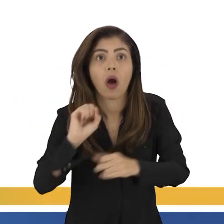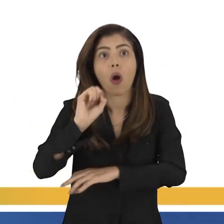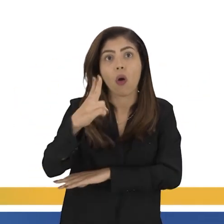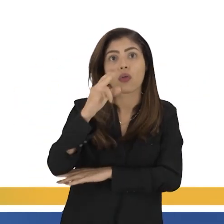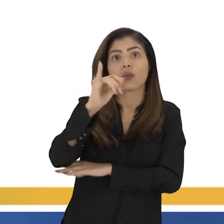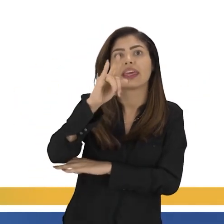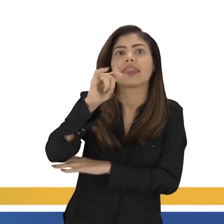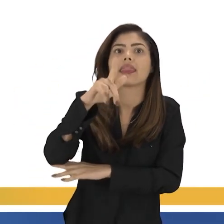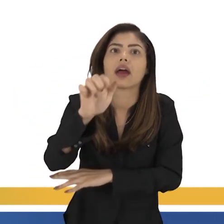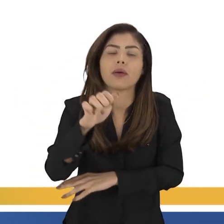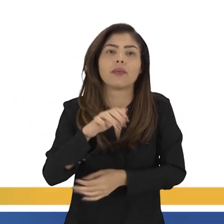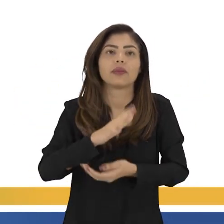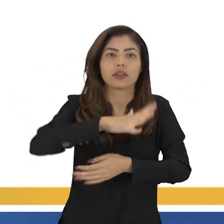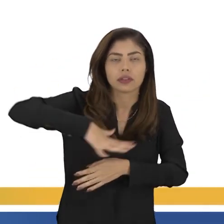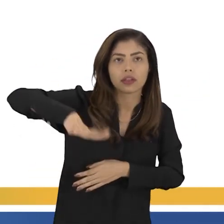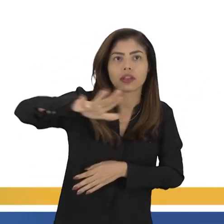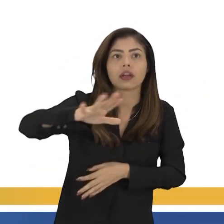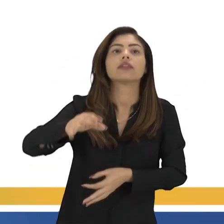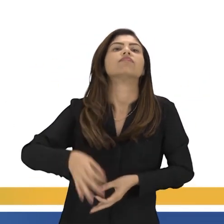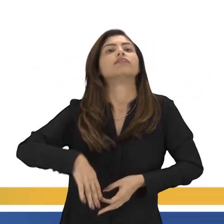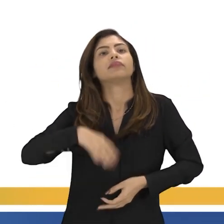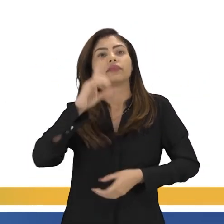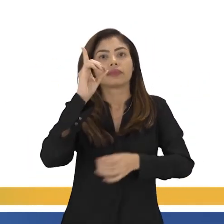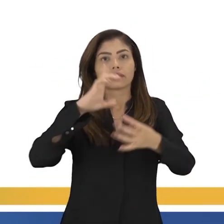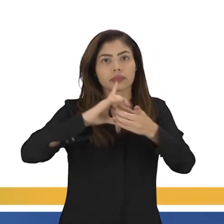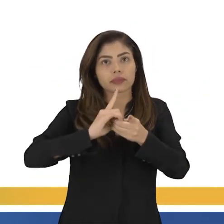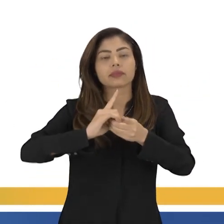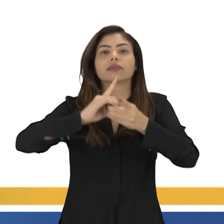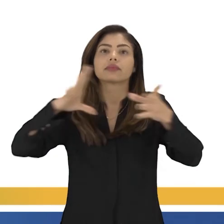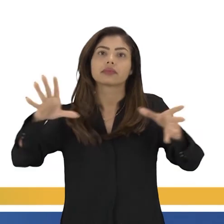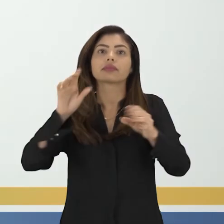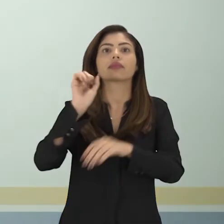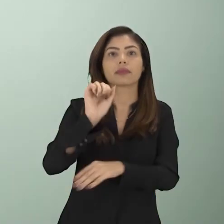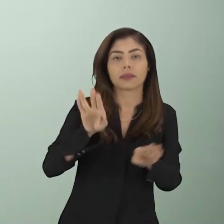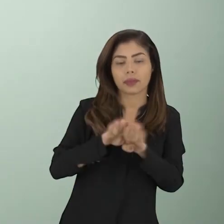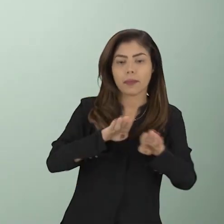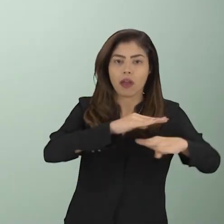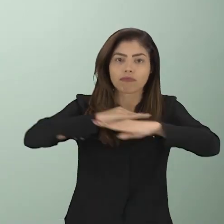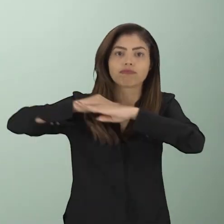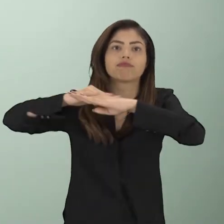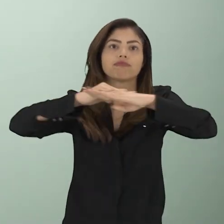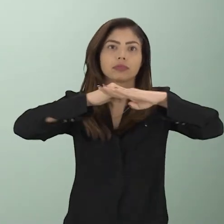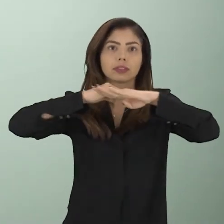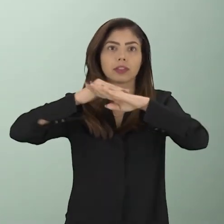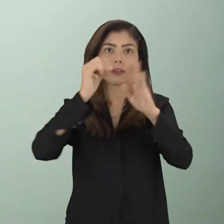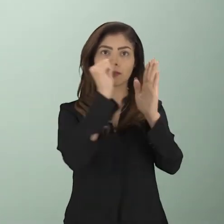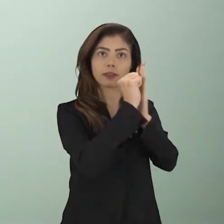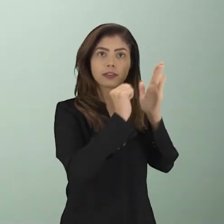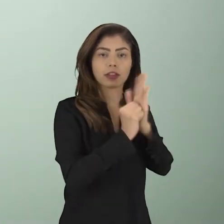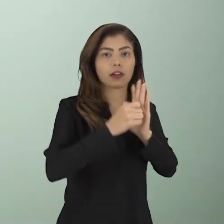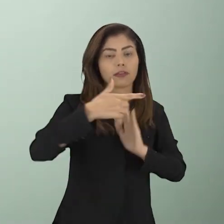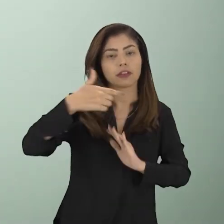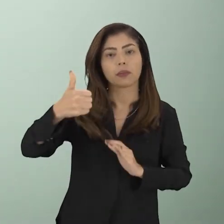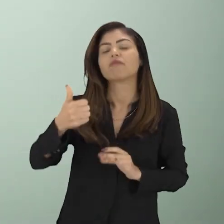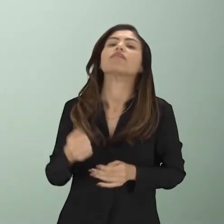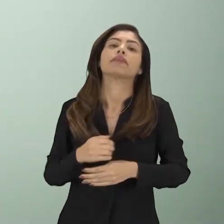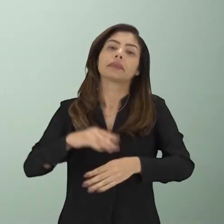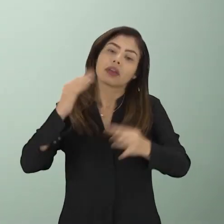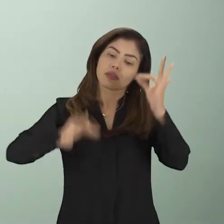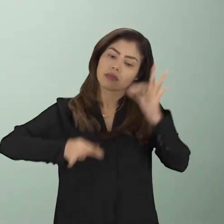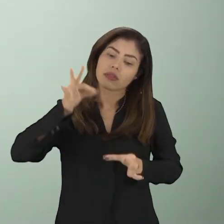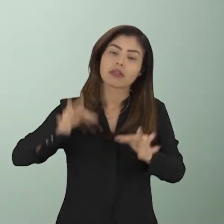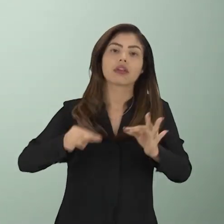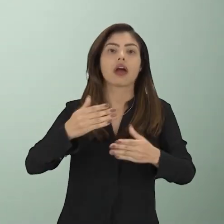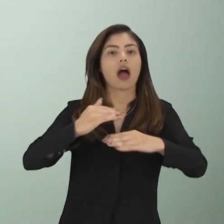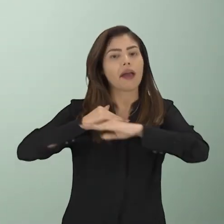numa sociedade justa, democrática e igualitária. Porque justiça, democracia e igualdade é um